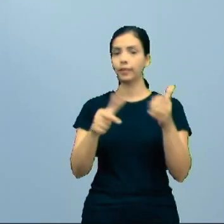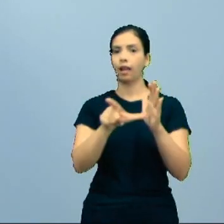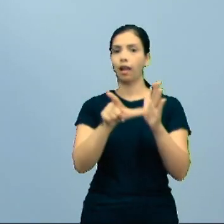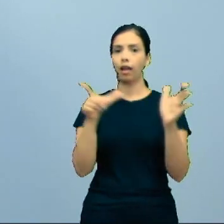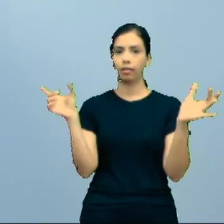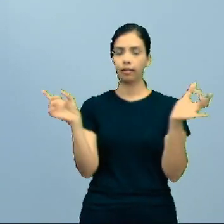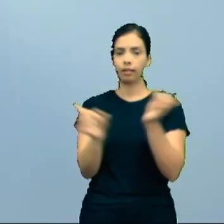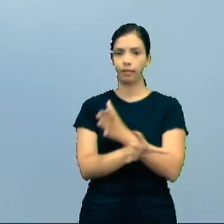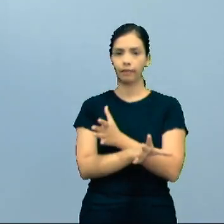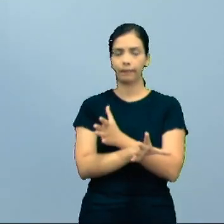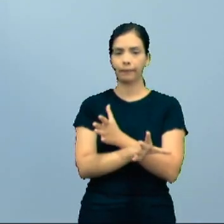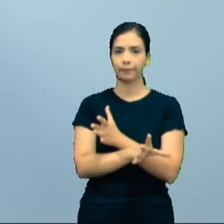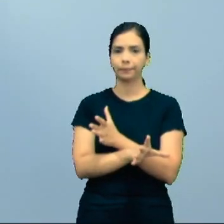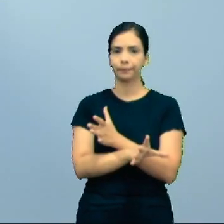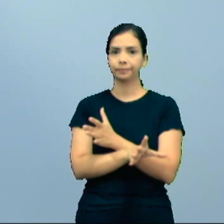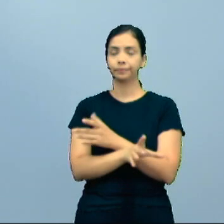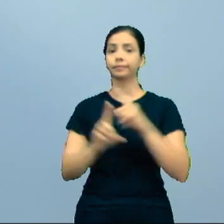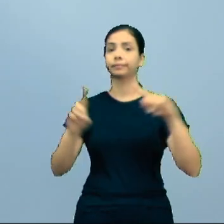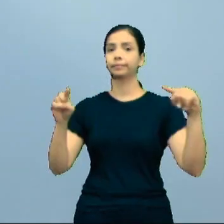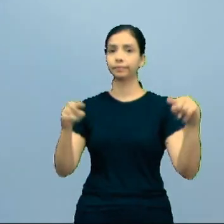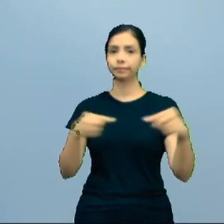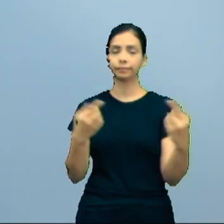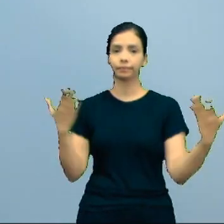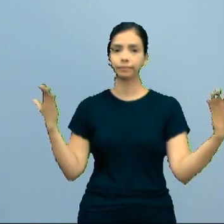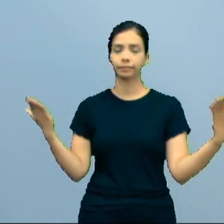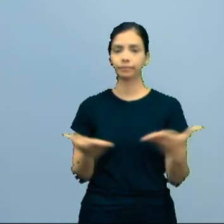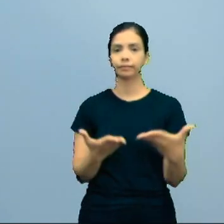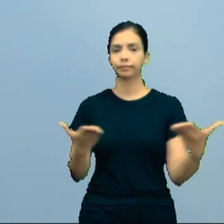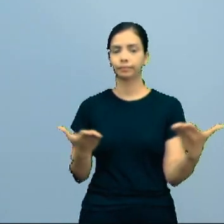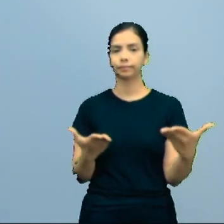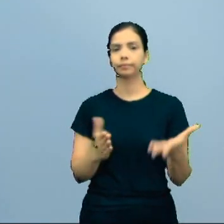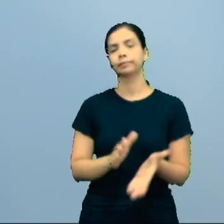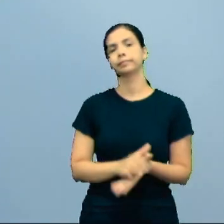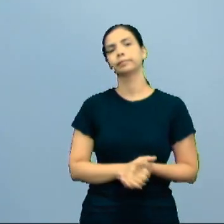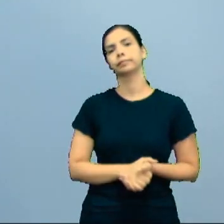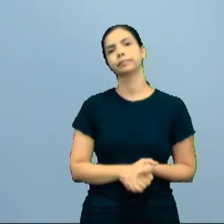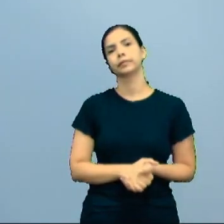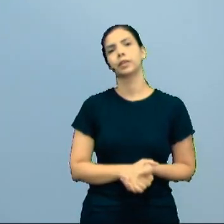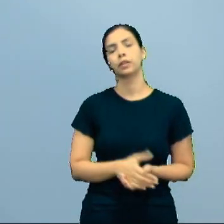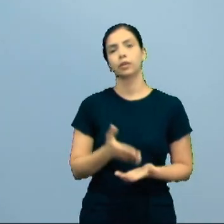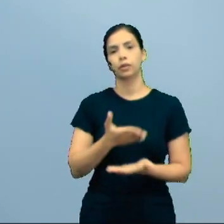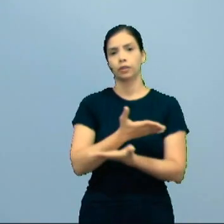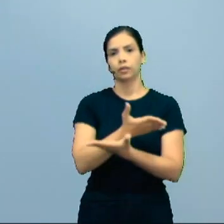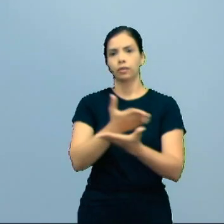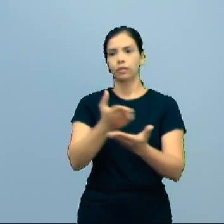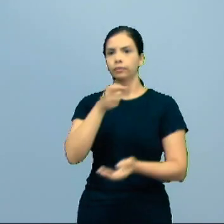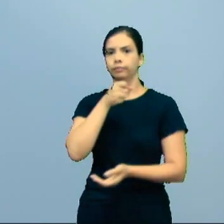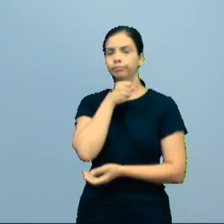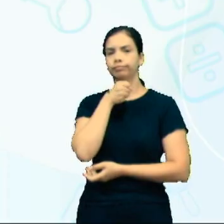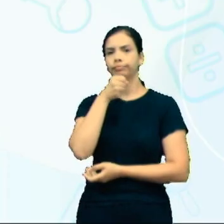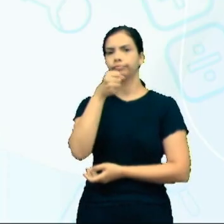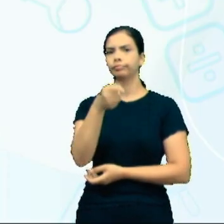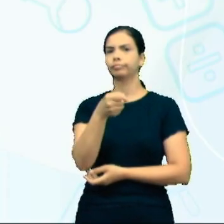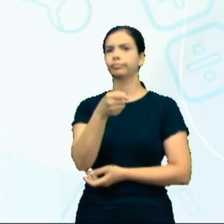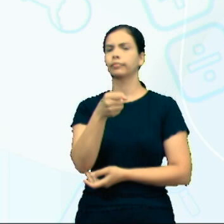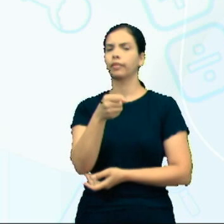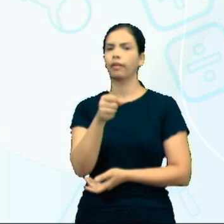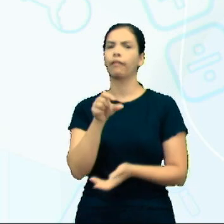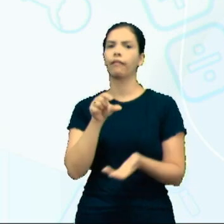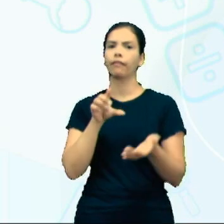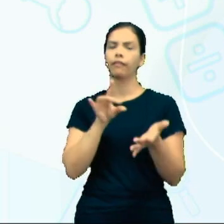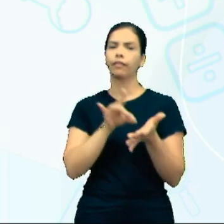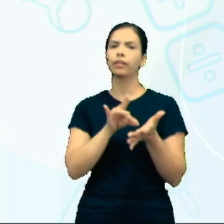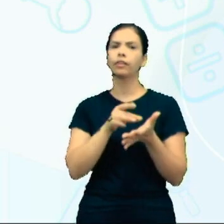essa aula, eu vou lançar o desafio de hoje. E o desafio é o seguinte, vocês vão fazer uma entrevista, na verdade uma mini